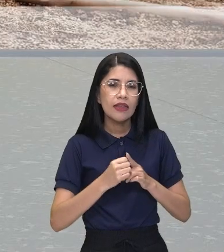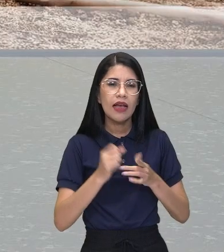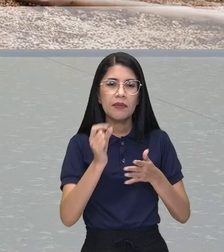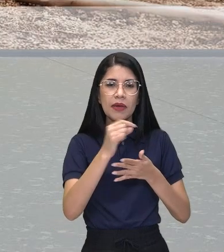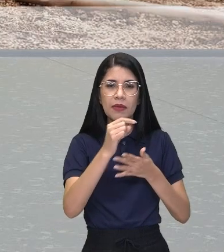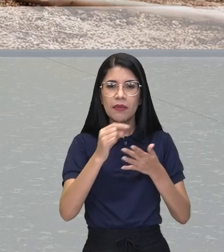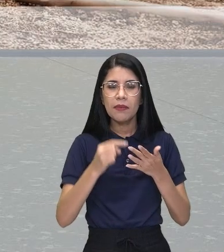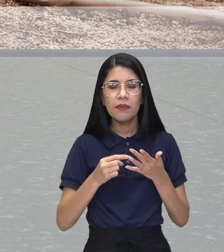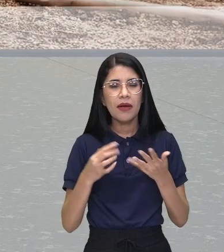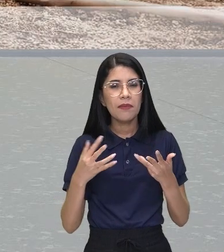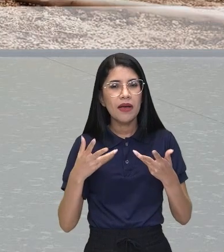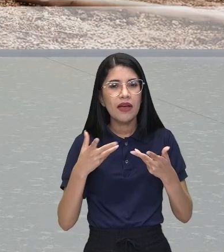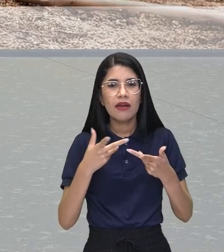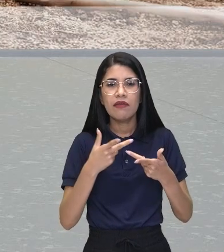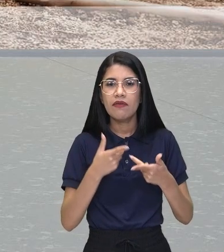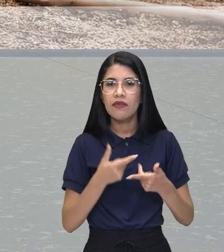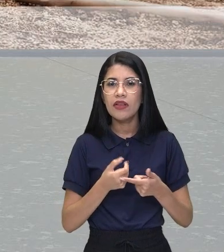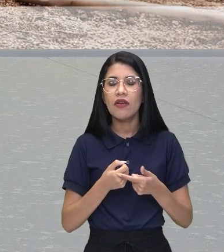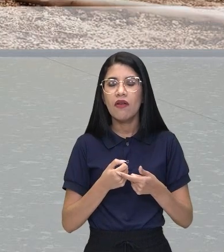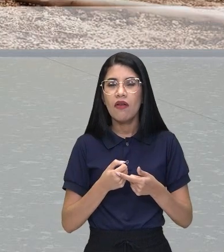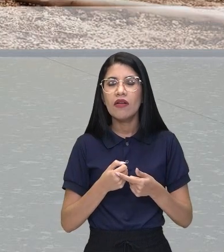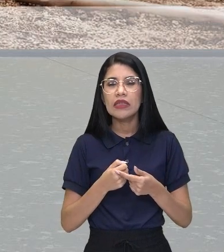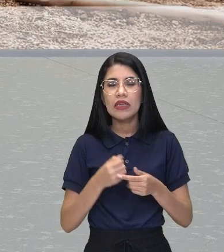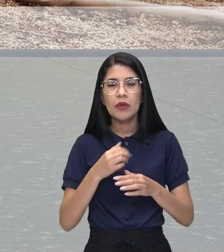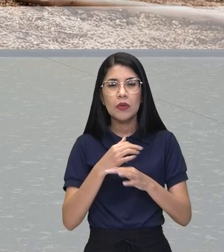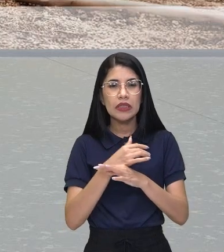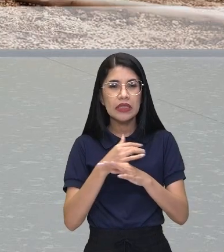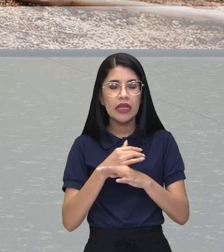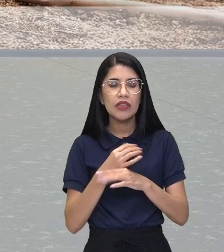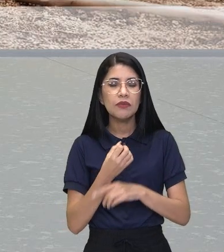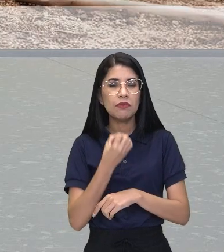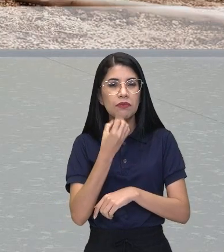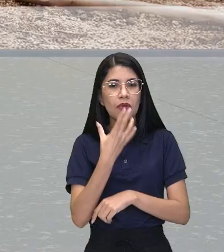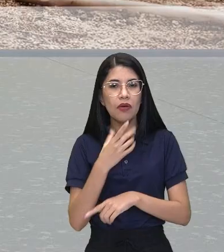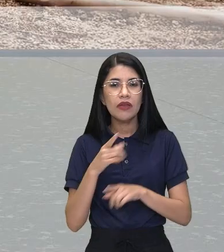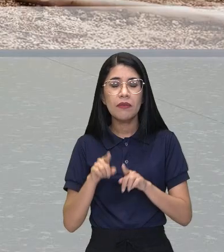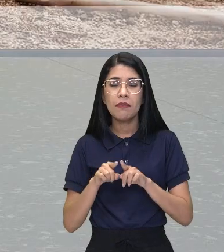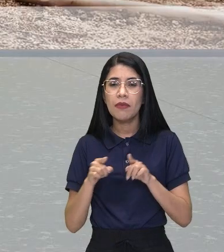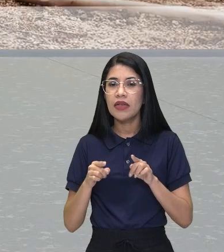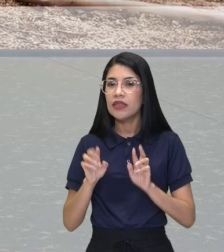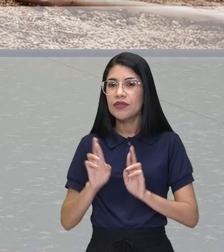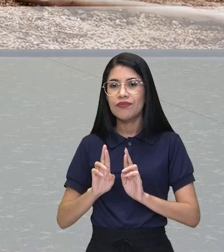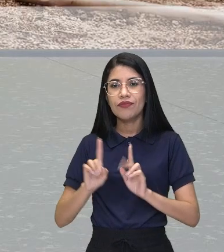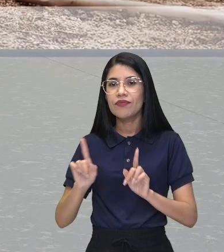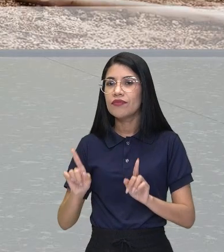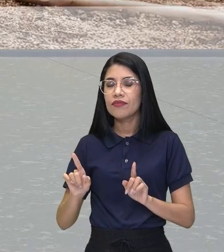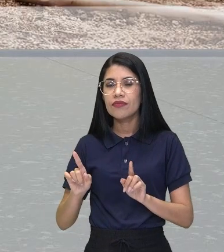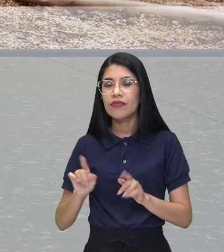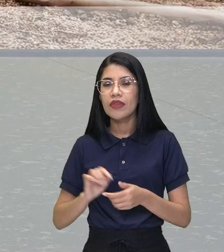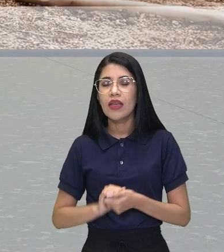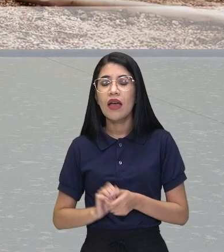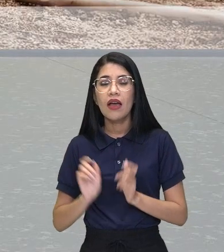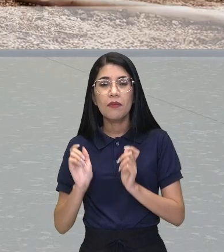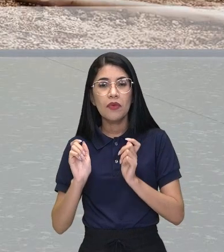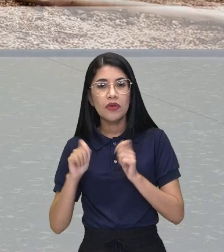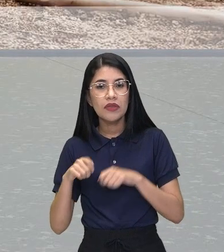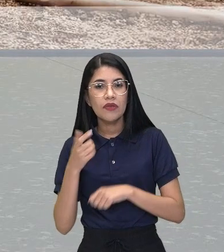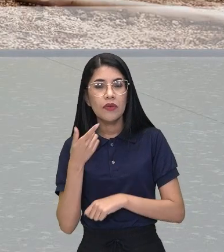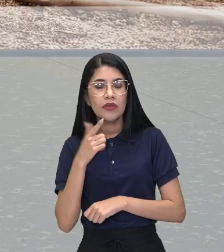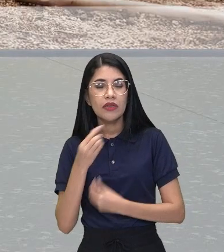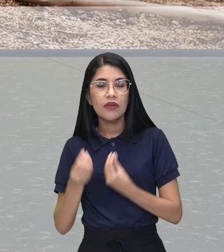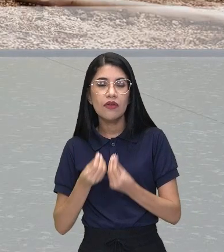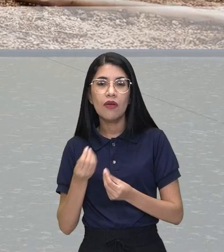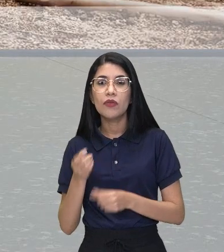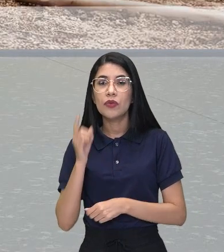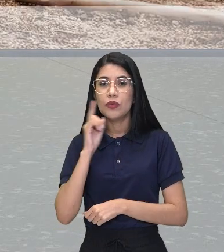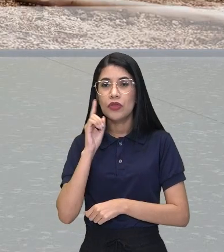que ter, né, uma sociedade positiva, né? Geralmente as pessoas entendem dessa forma, só que só se consegue isso no dia a